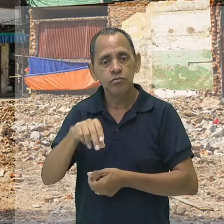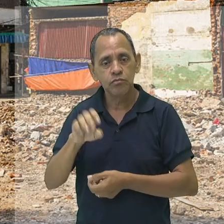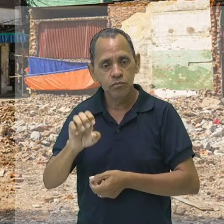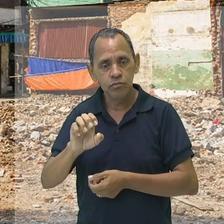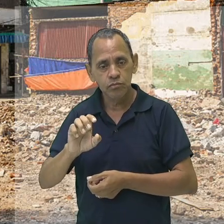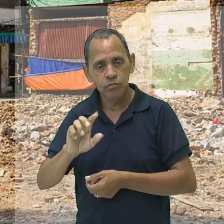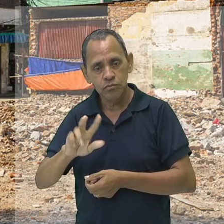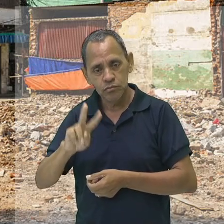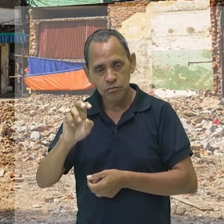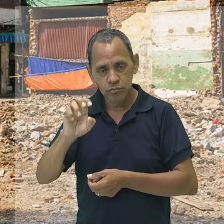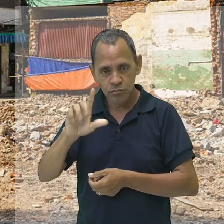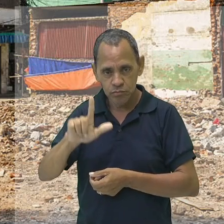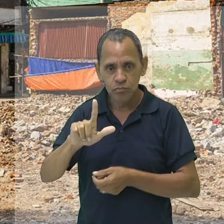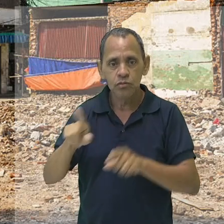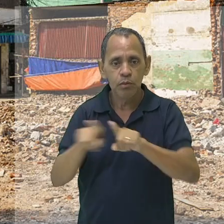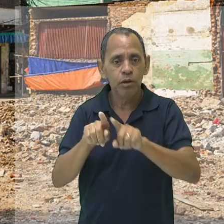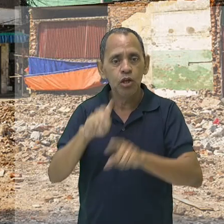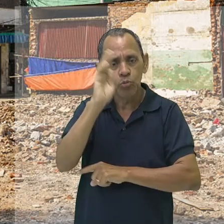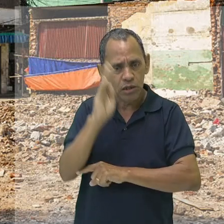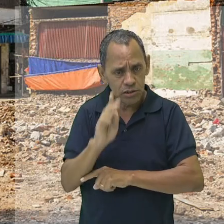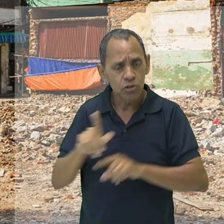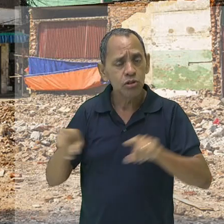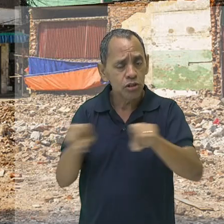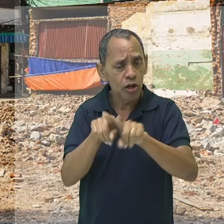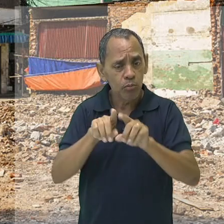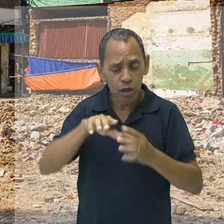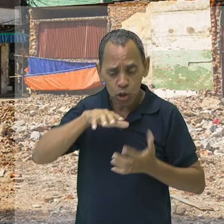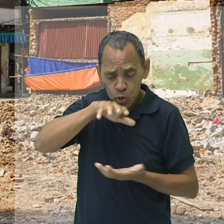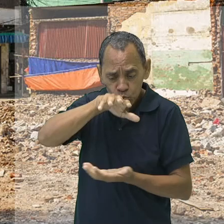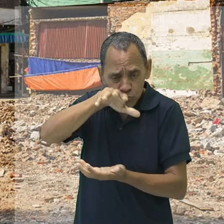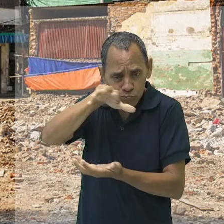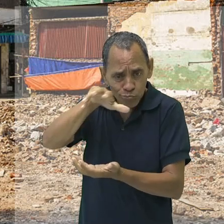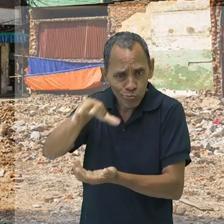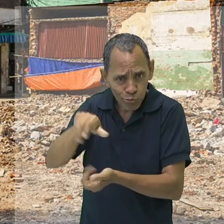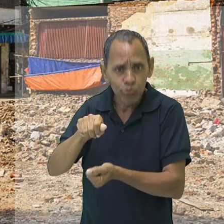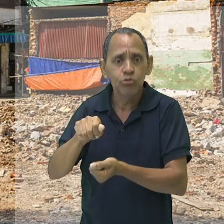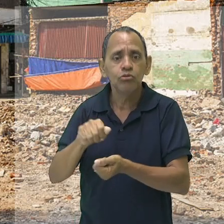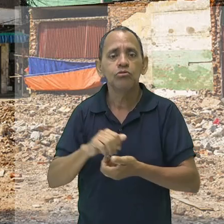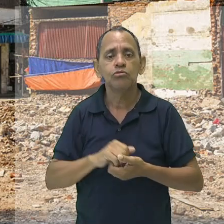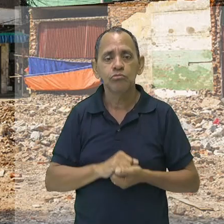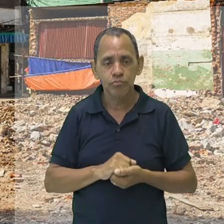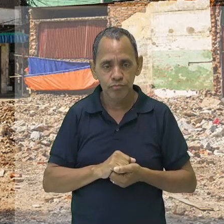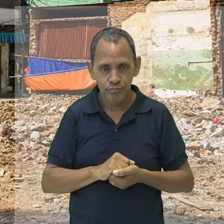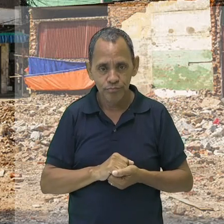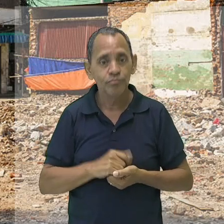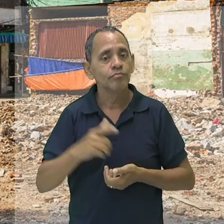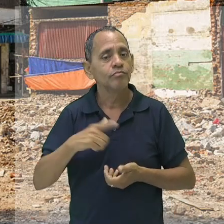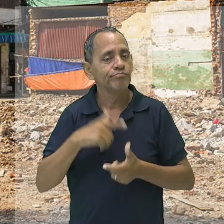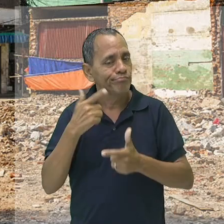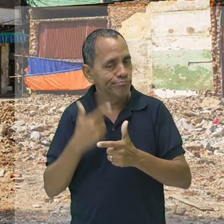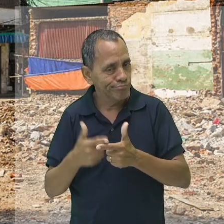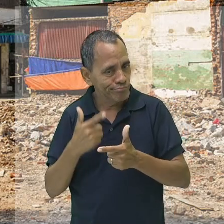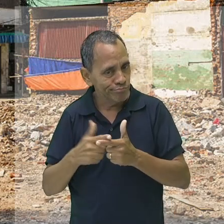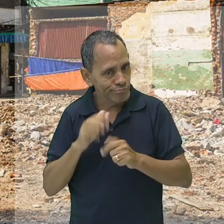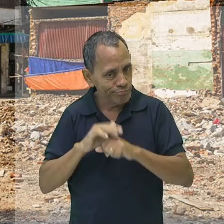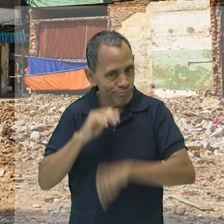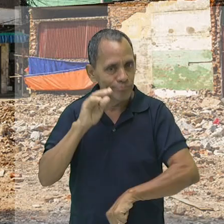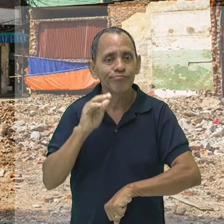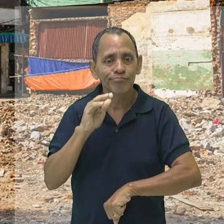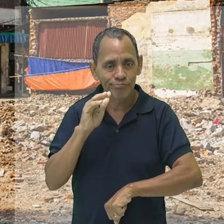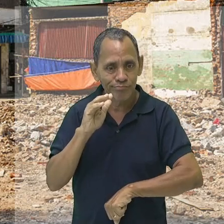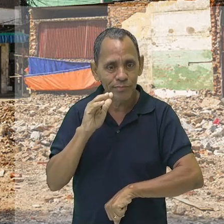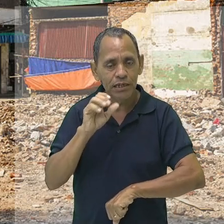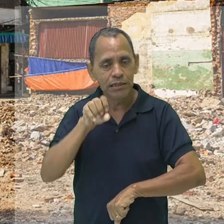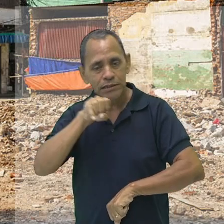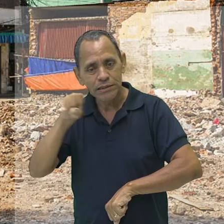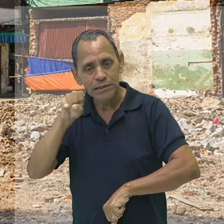no Brasil e no mundo como um todo, né? Quanto mais problemas, quanto mais